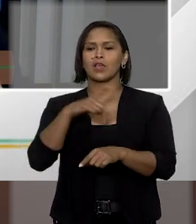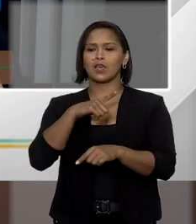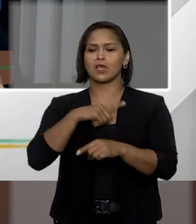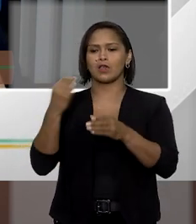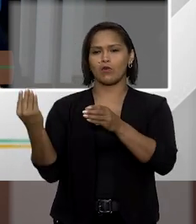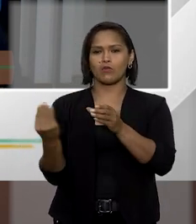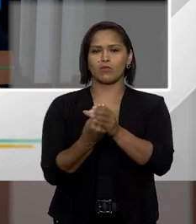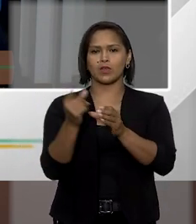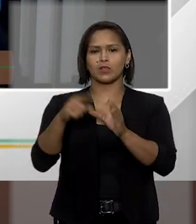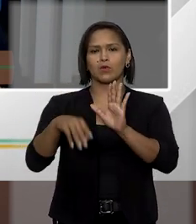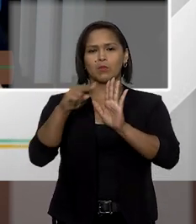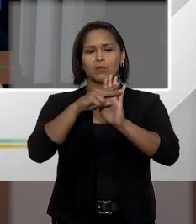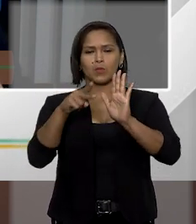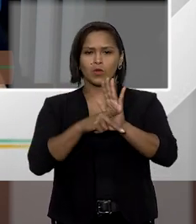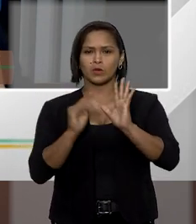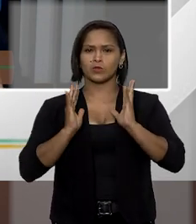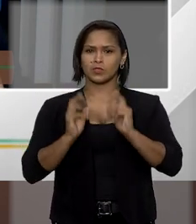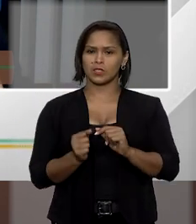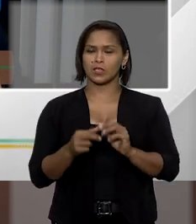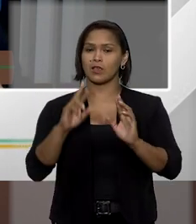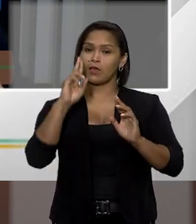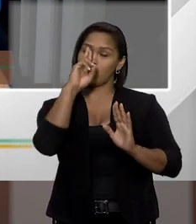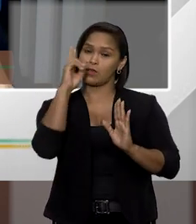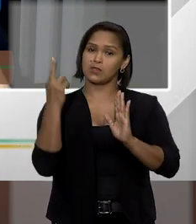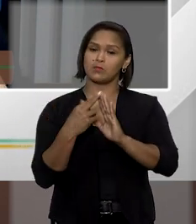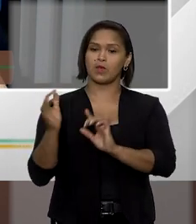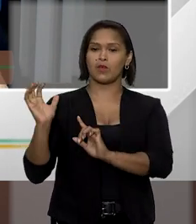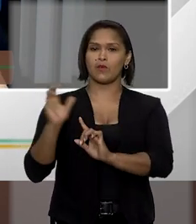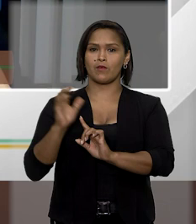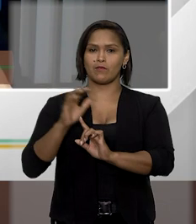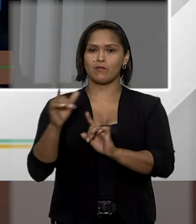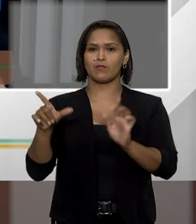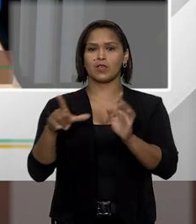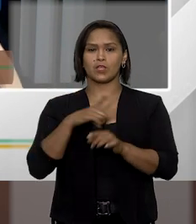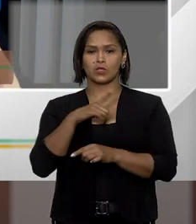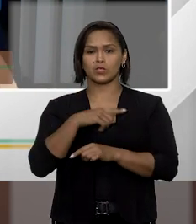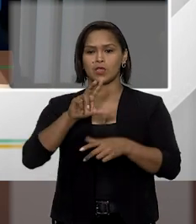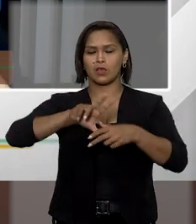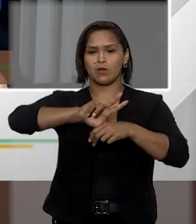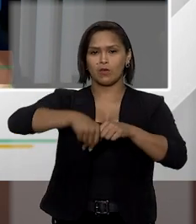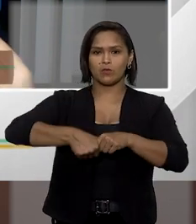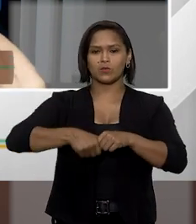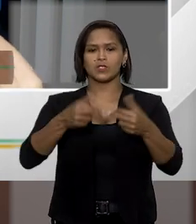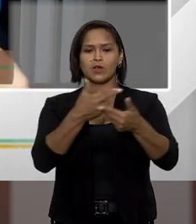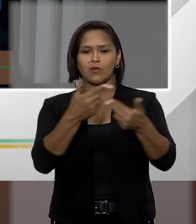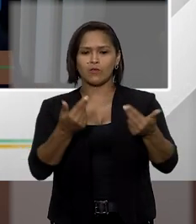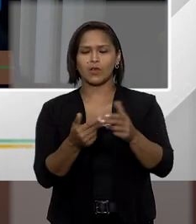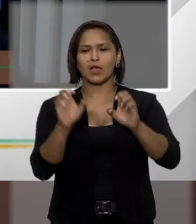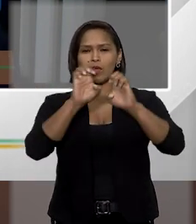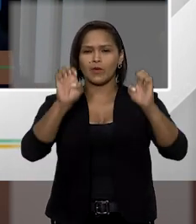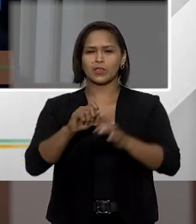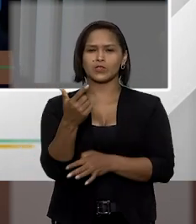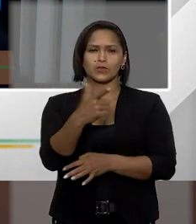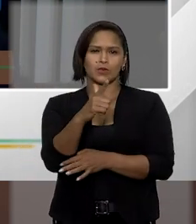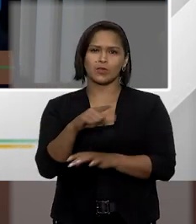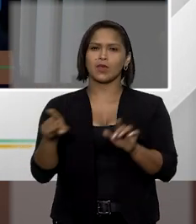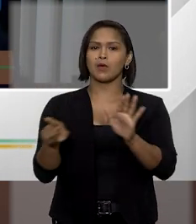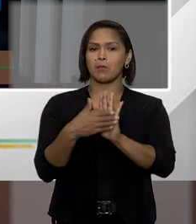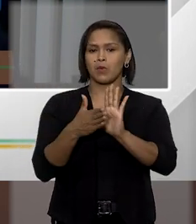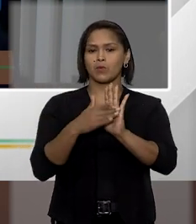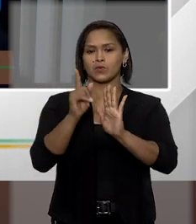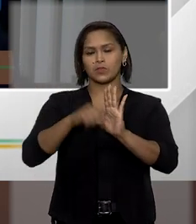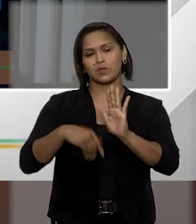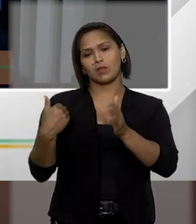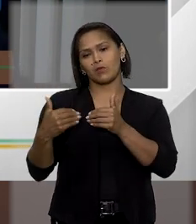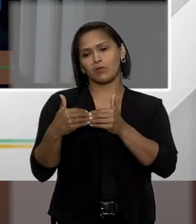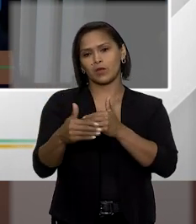imbuídos num programa de integridade a respeito dos efeitos deletérios que o ato de corrupção, os atos antiéticos, são capazes de